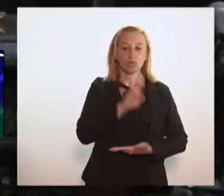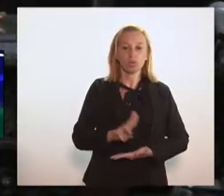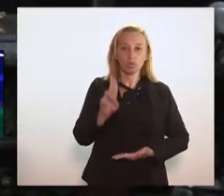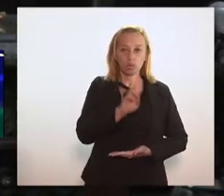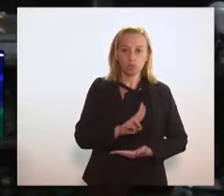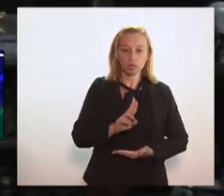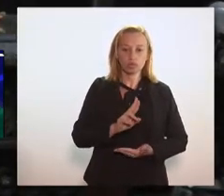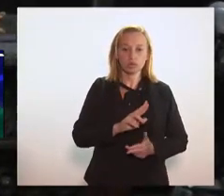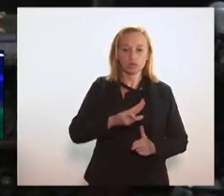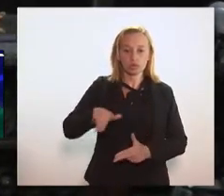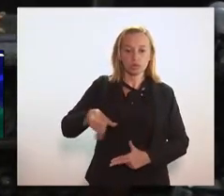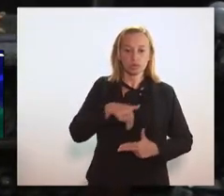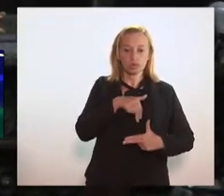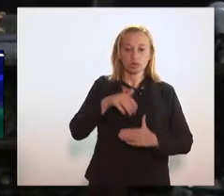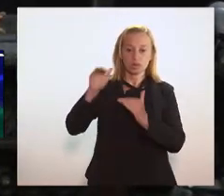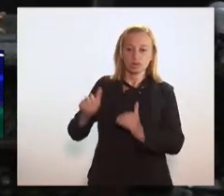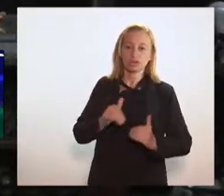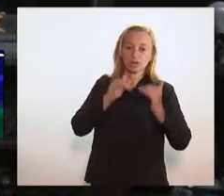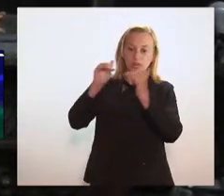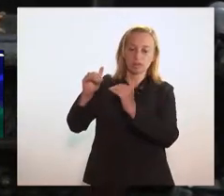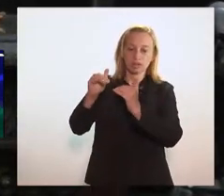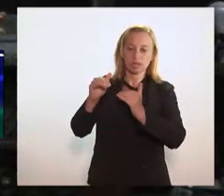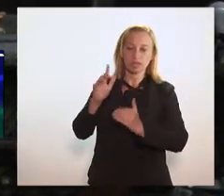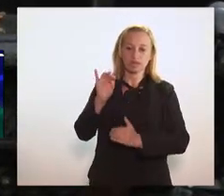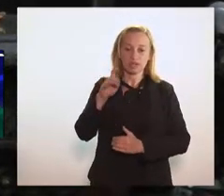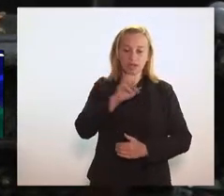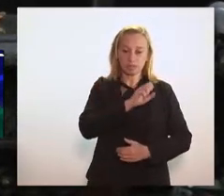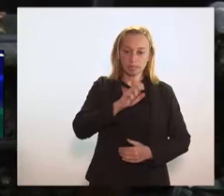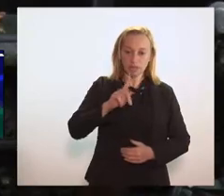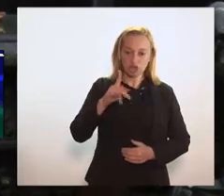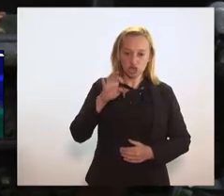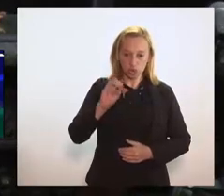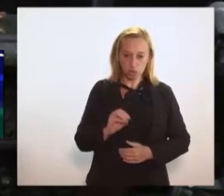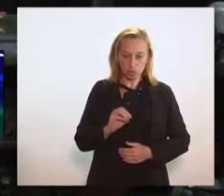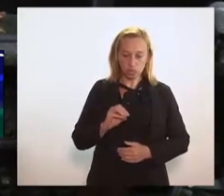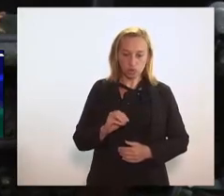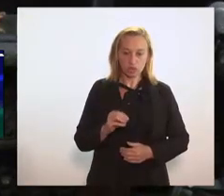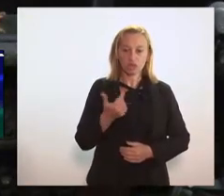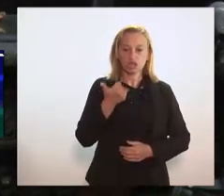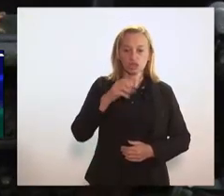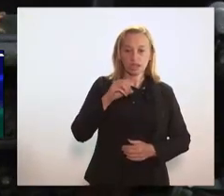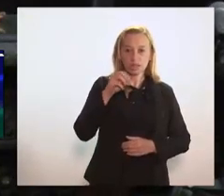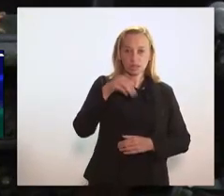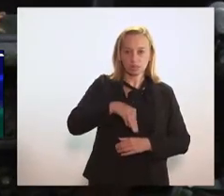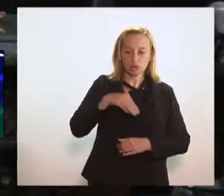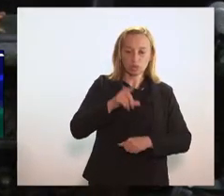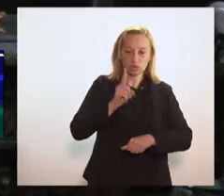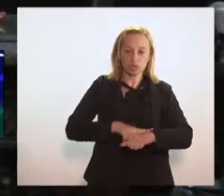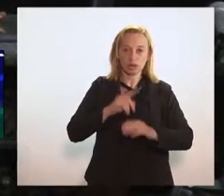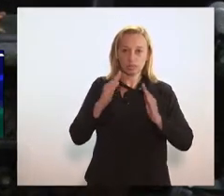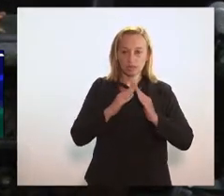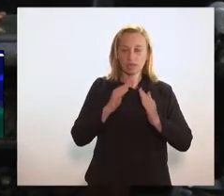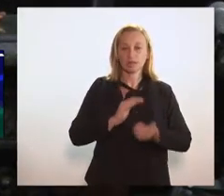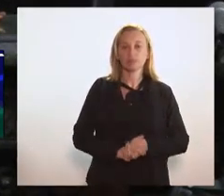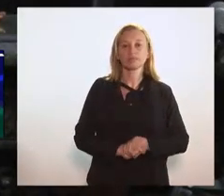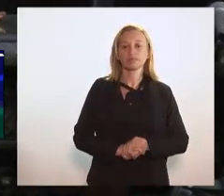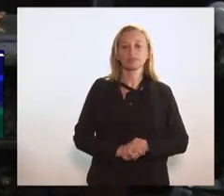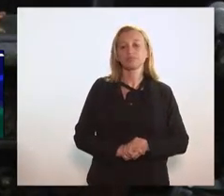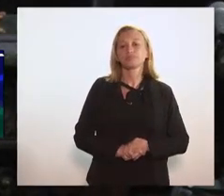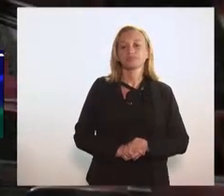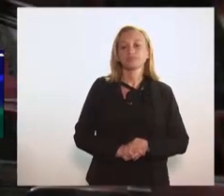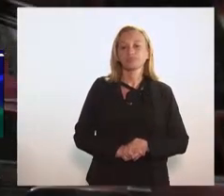tribuna o excelentíssimo deputado Felipe Peixoto. O senhor dispõe de 10 minutos